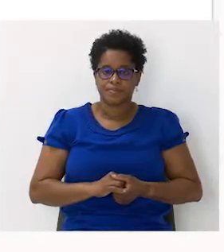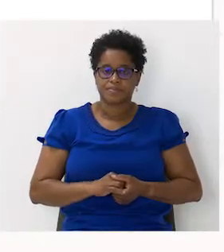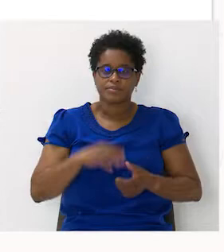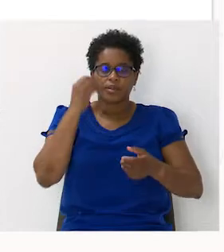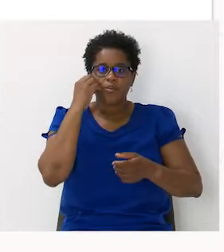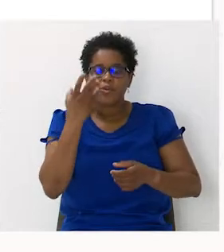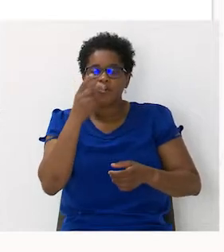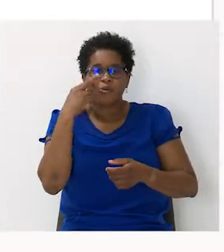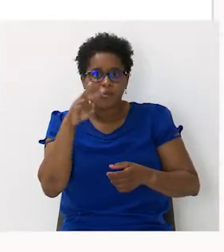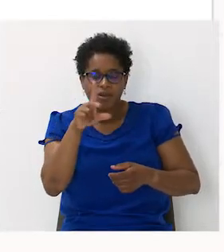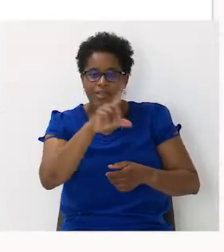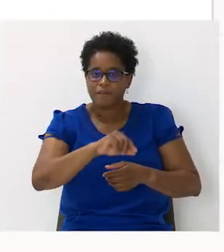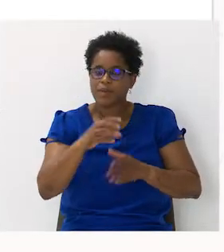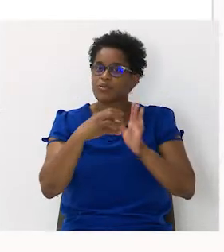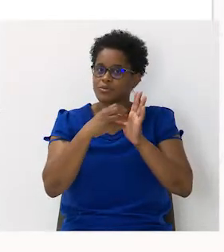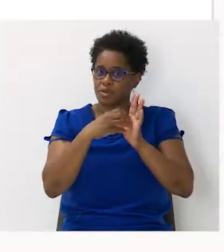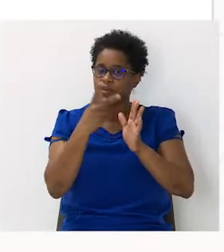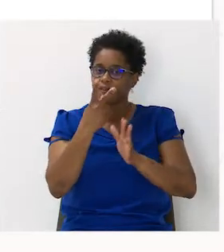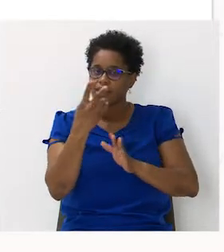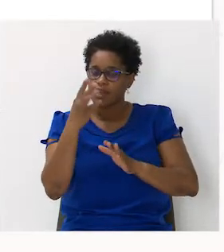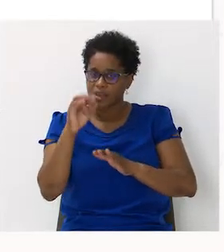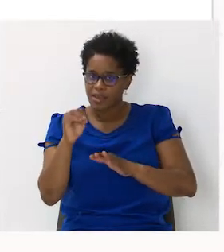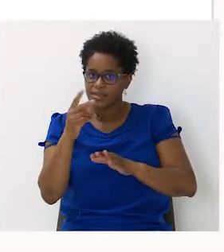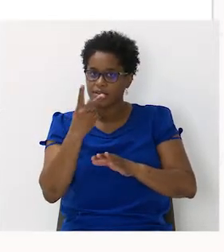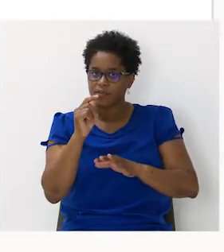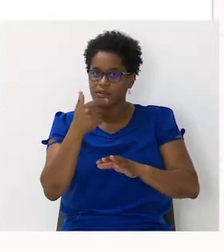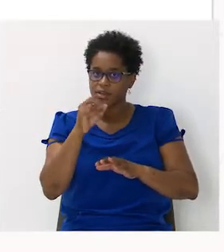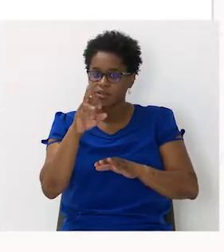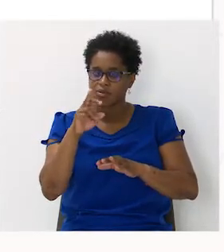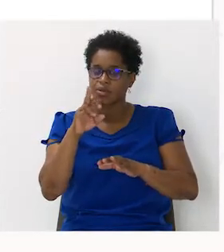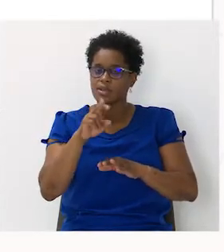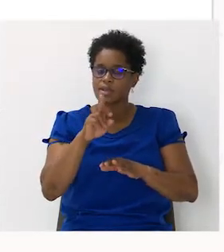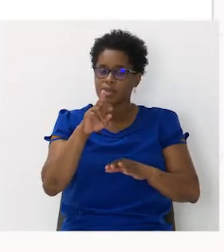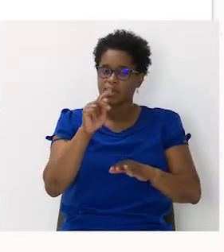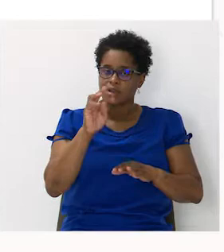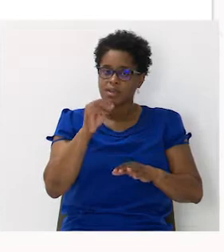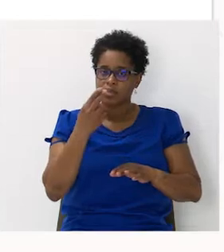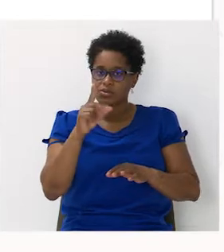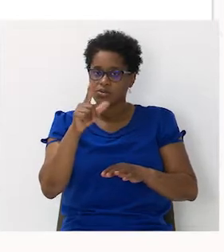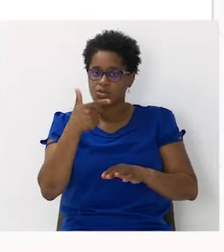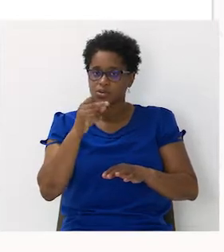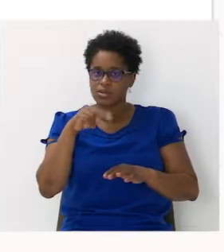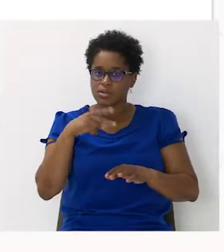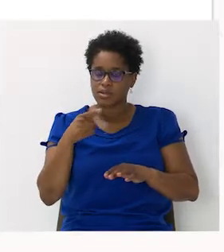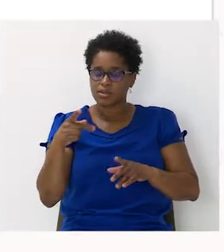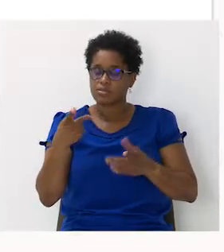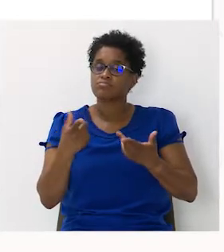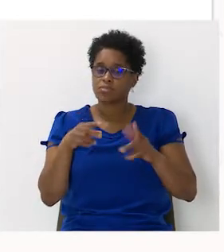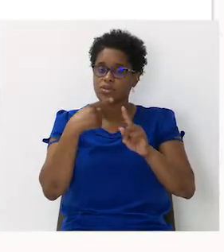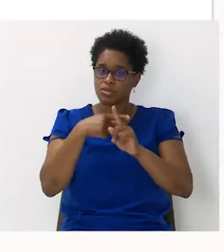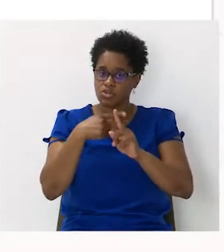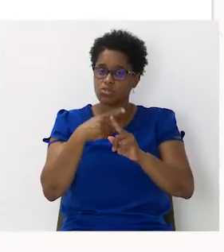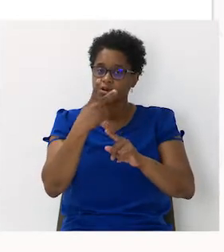Como mostra também o esquema, VS é o vetor resultante que deriva da soma de V1